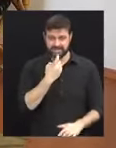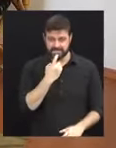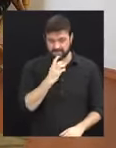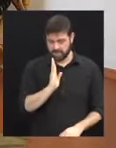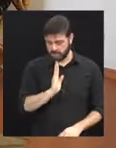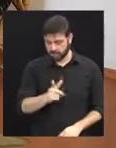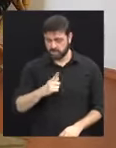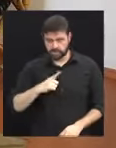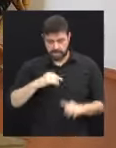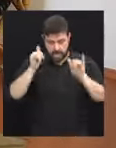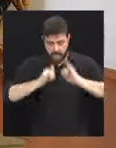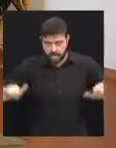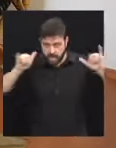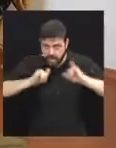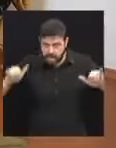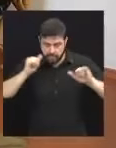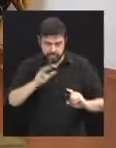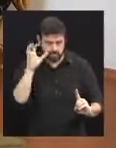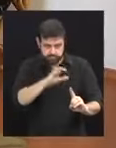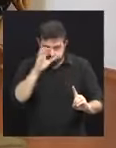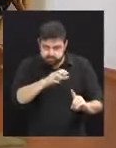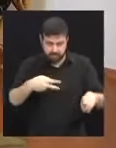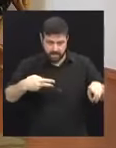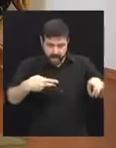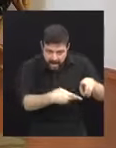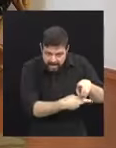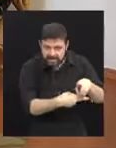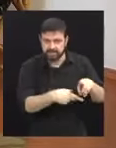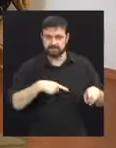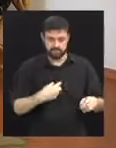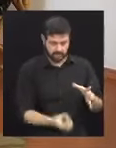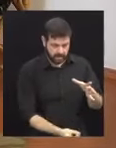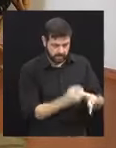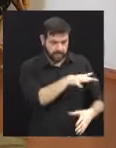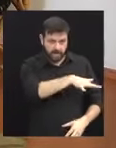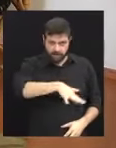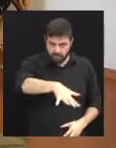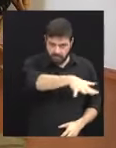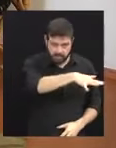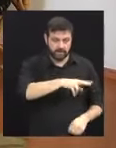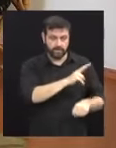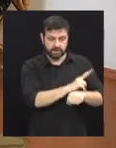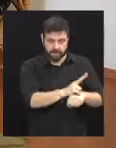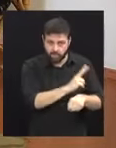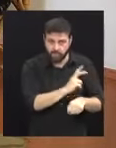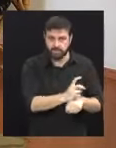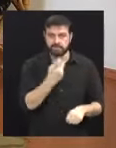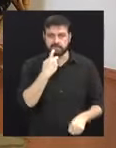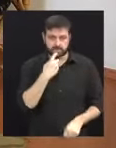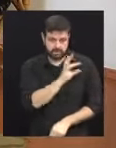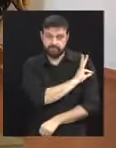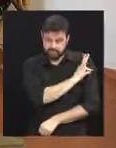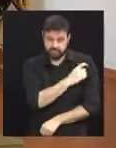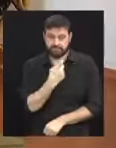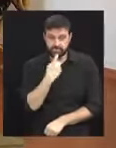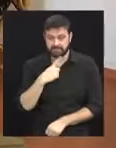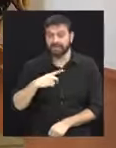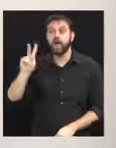temos, né, as campanhas de castrações da prefeitura, que acontecem no Departamento de Bem-Estar Animal, mas em Hortolândia nós não temos